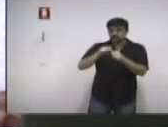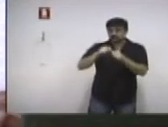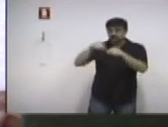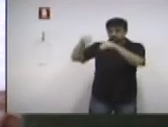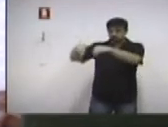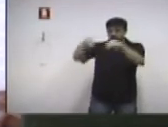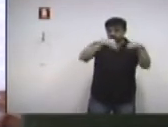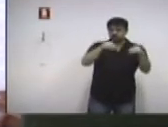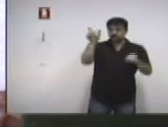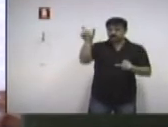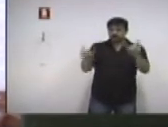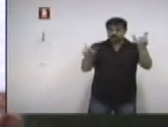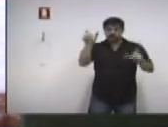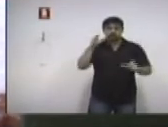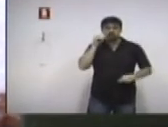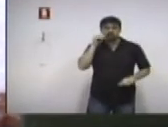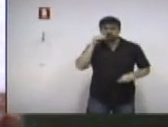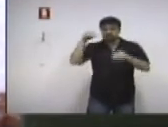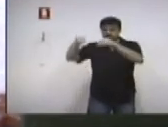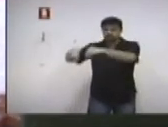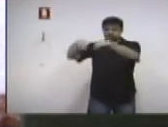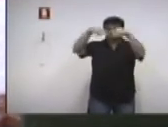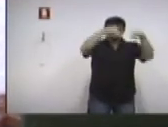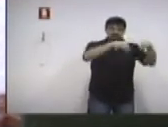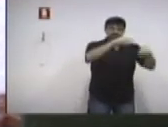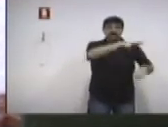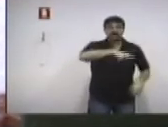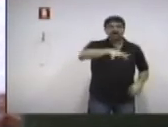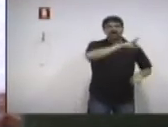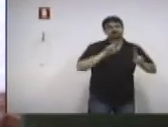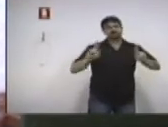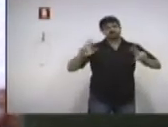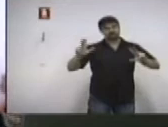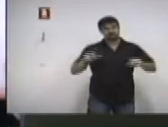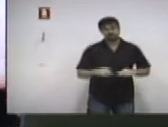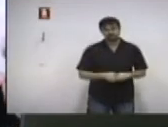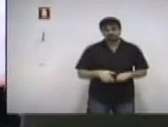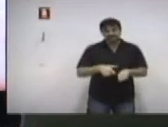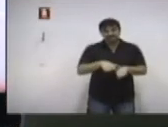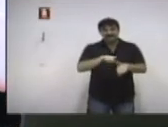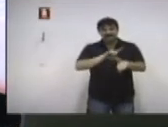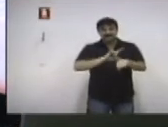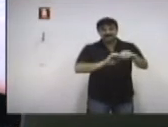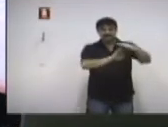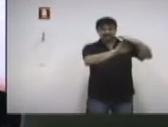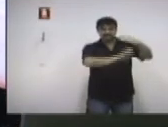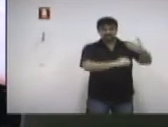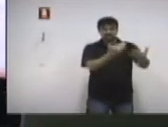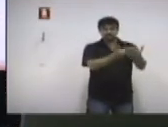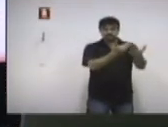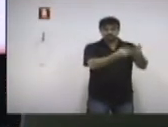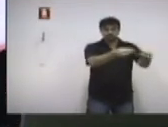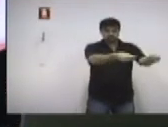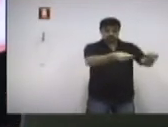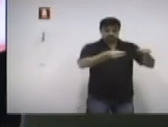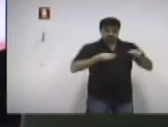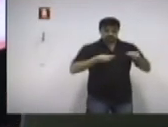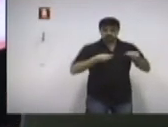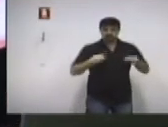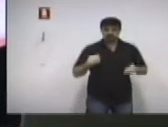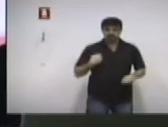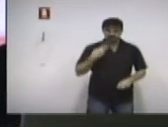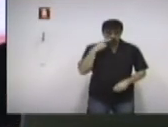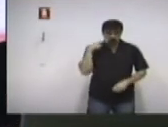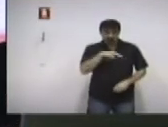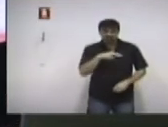rearranjo administrativo antes da aprovação do estudo da Fundação Getúlio Vargas E aí